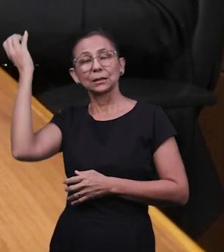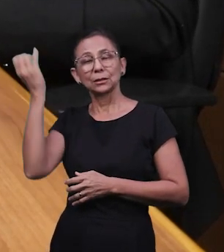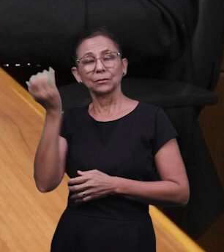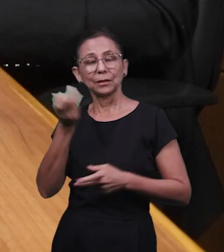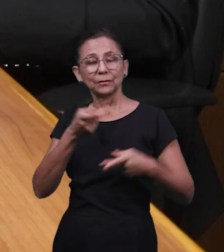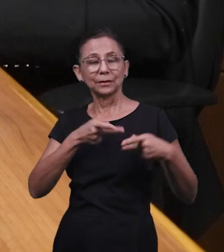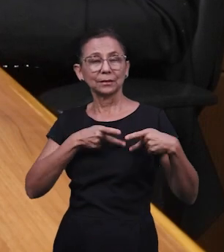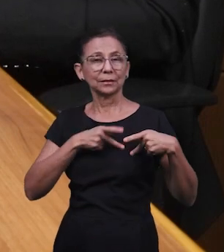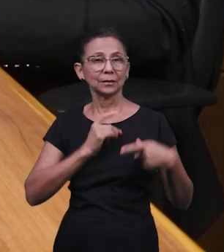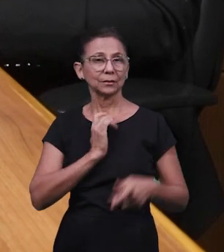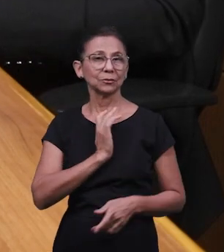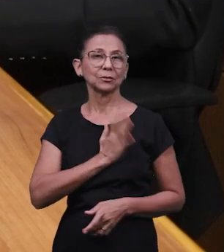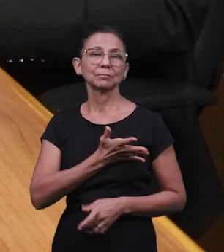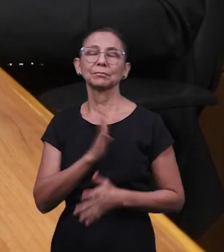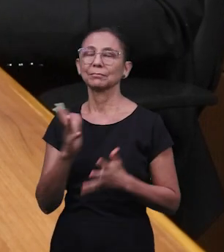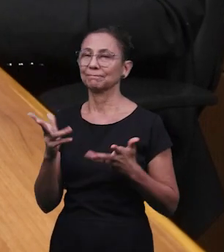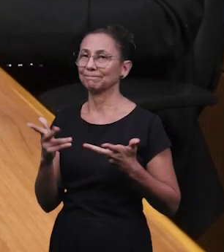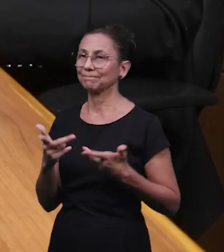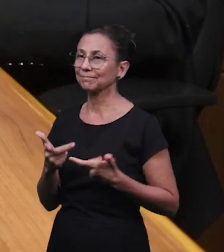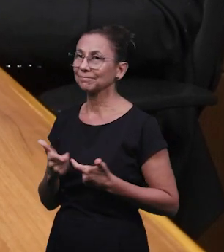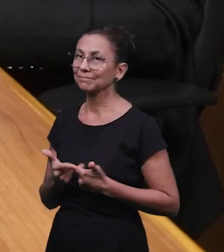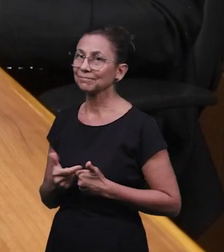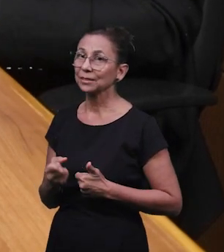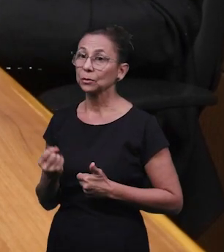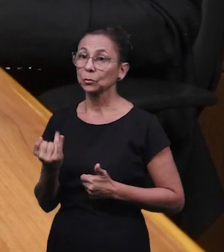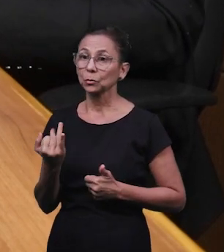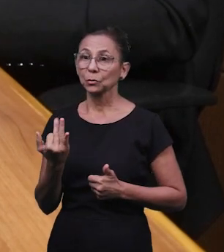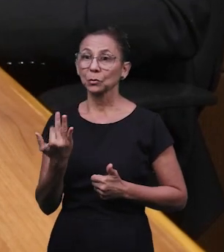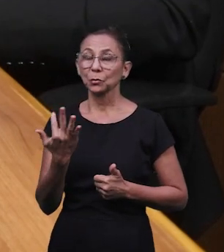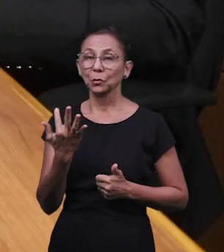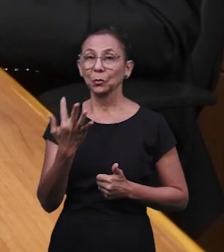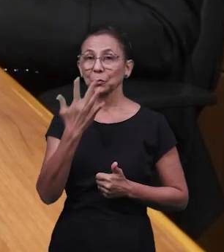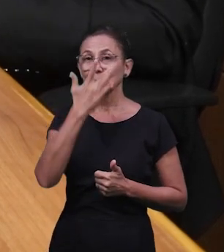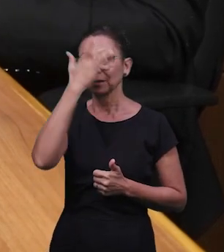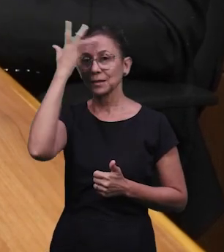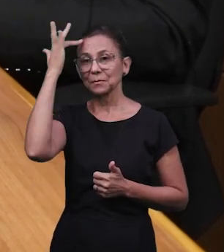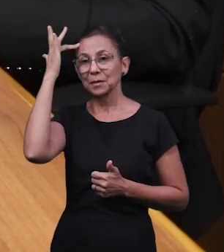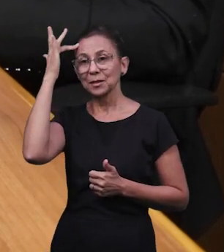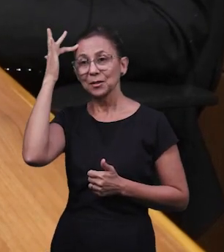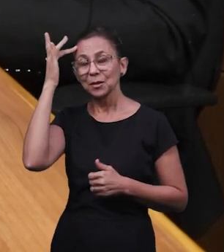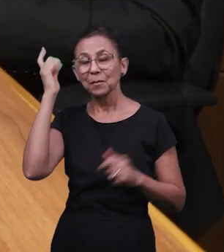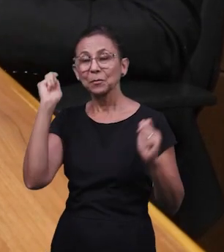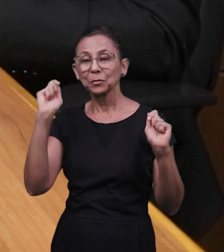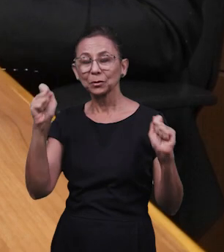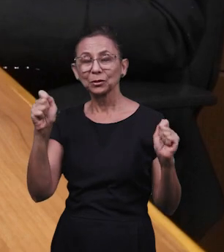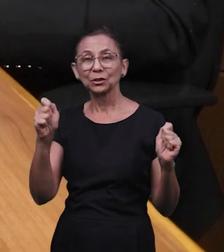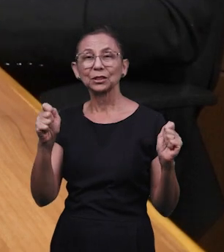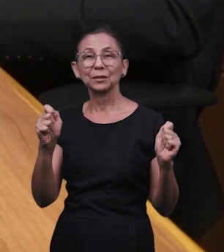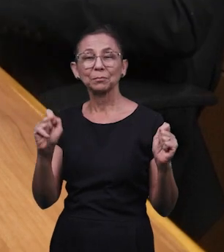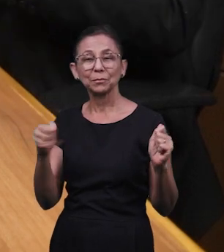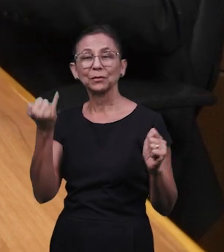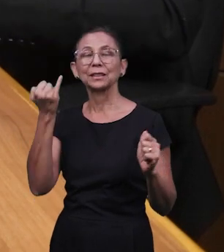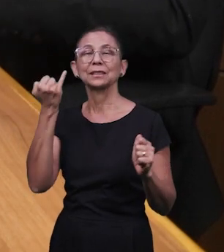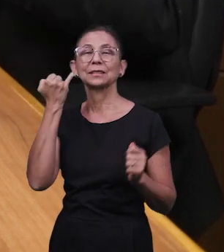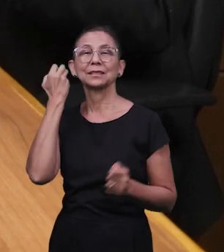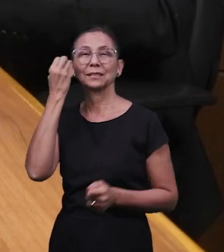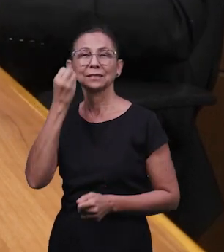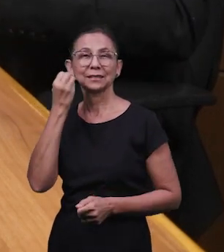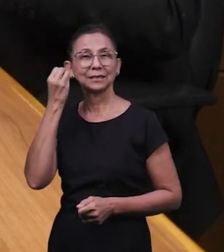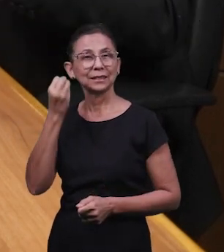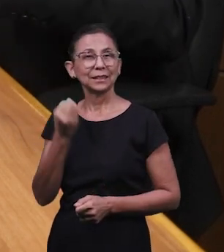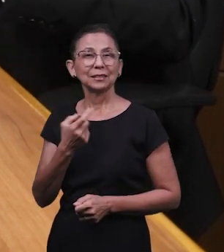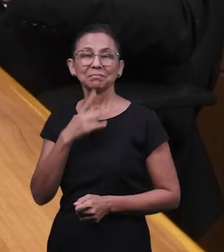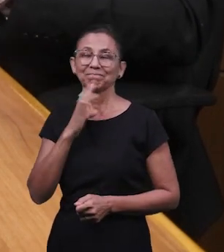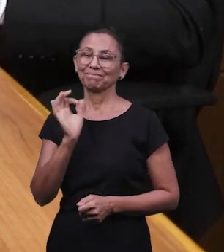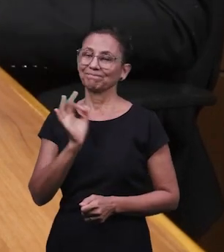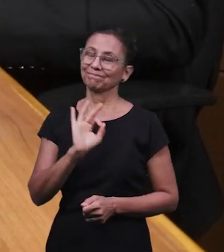nosso coração. Isso é maravilhoso. E quantas pessoas poderiam estar vivendo essa experiência, aproveitando, se deliciando